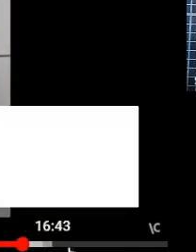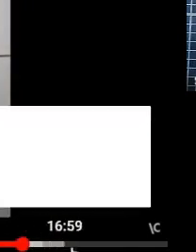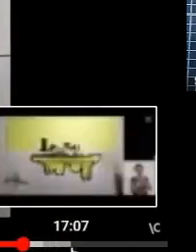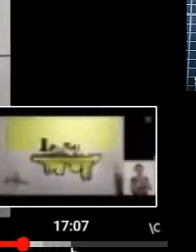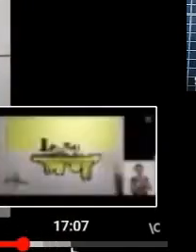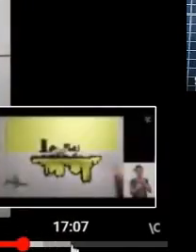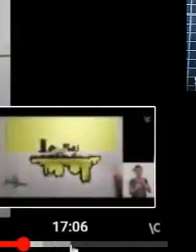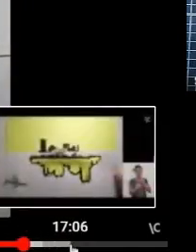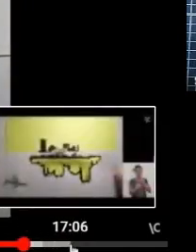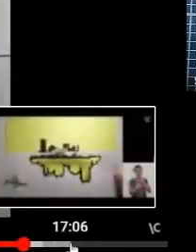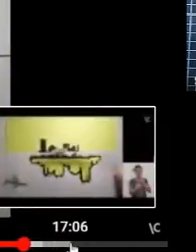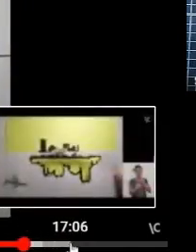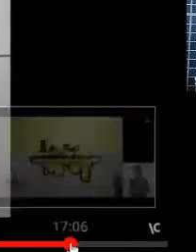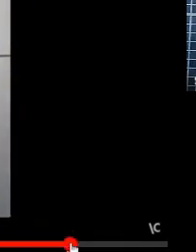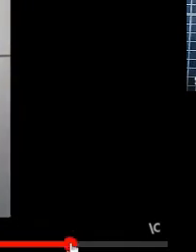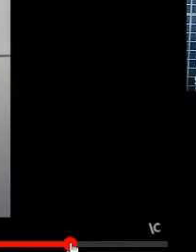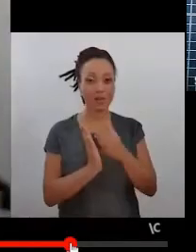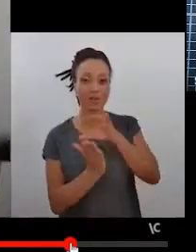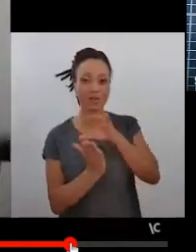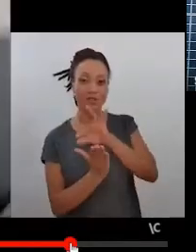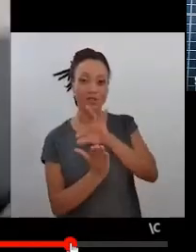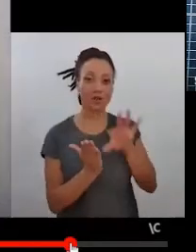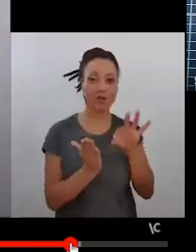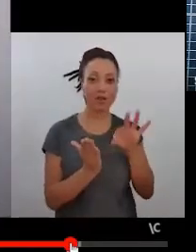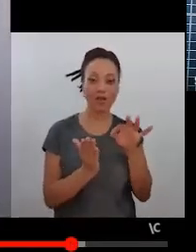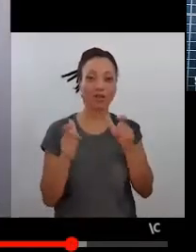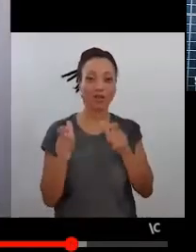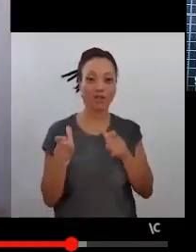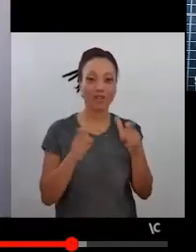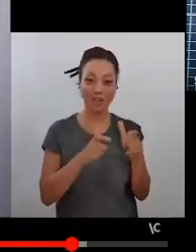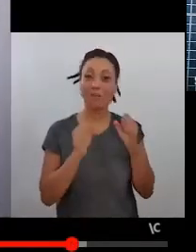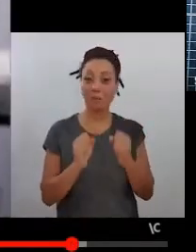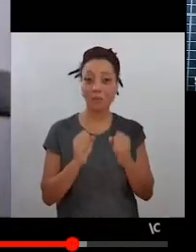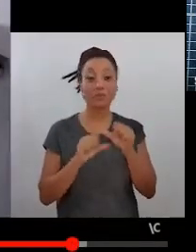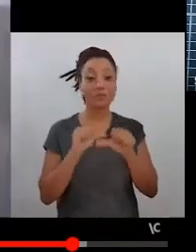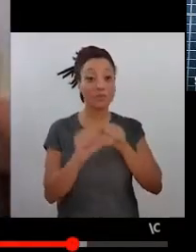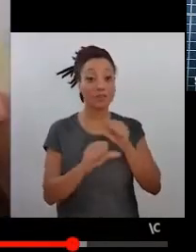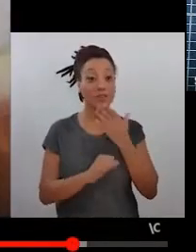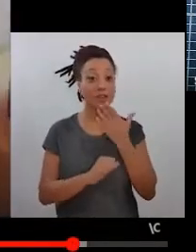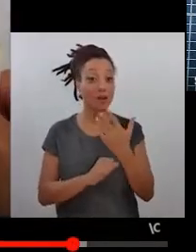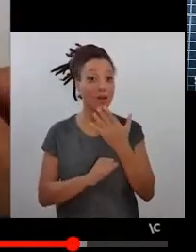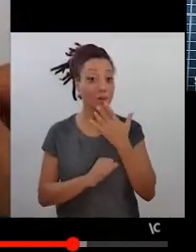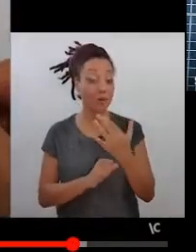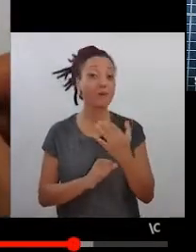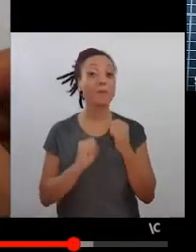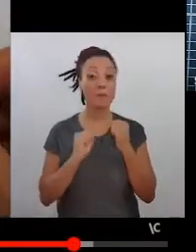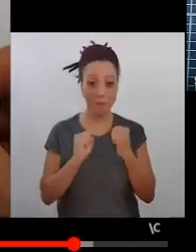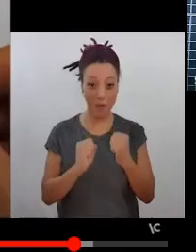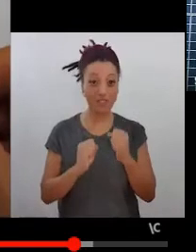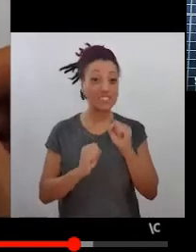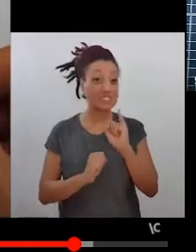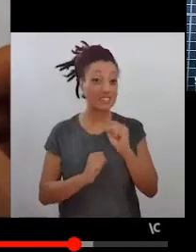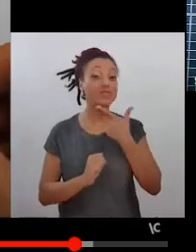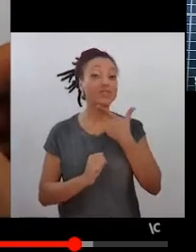Com giz de cera. Com outra cor. Só tô adiantando, olha. Se vocês olha como é que ficou show. Um espelhado com